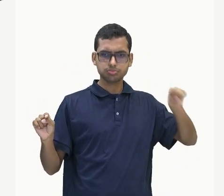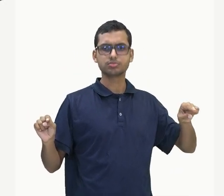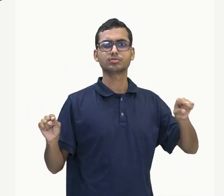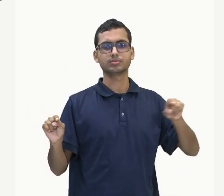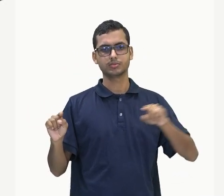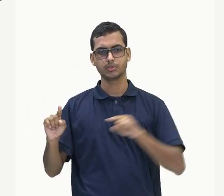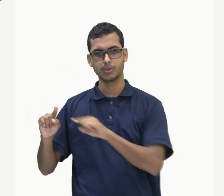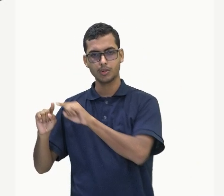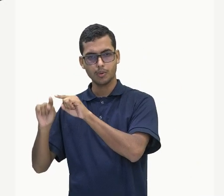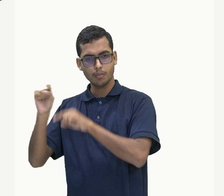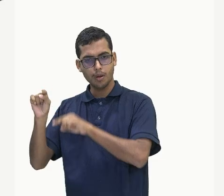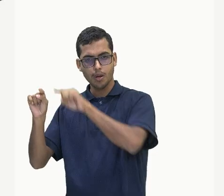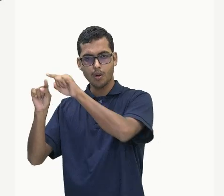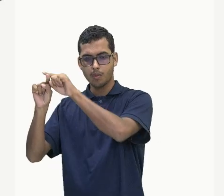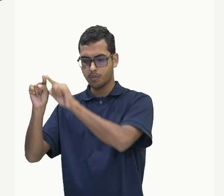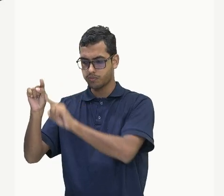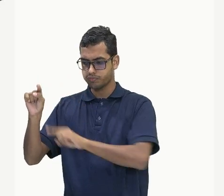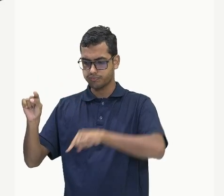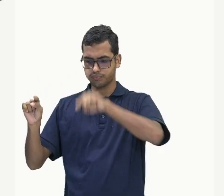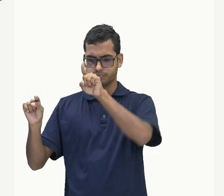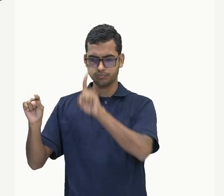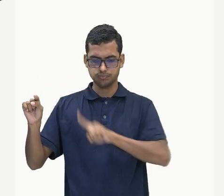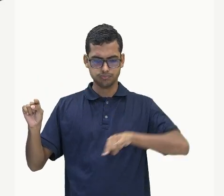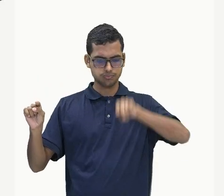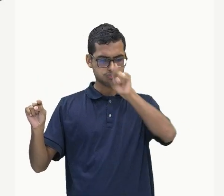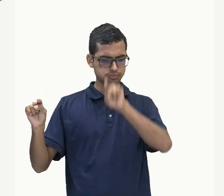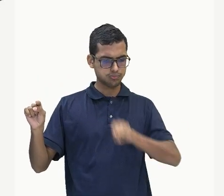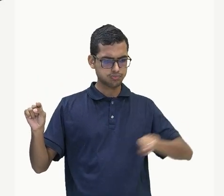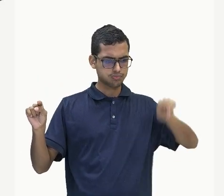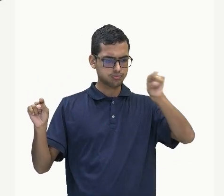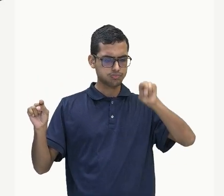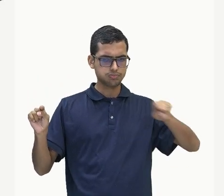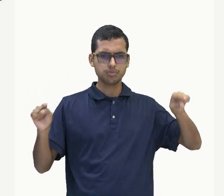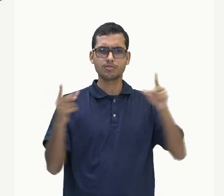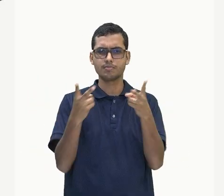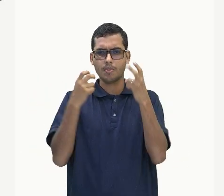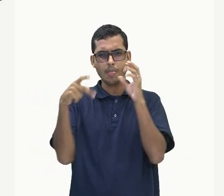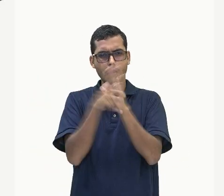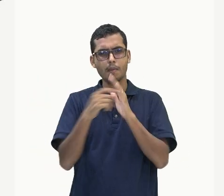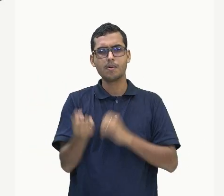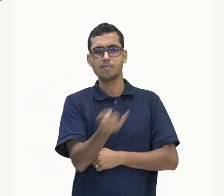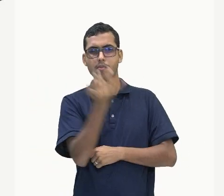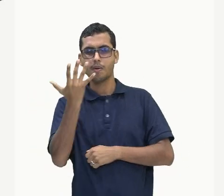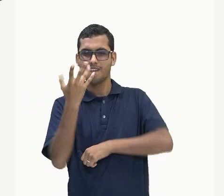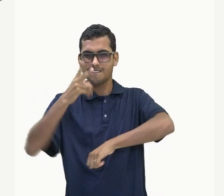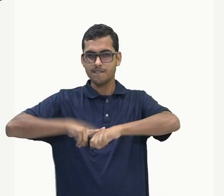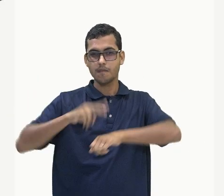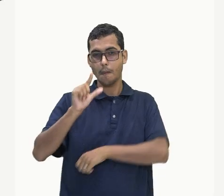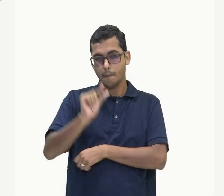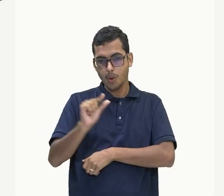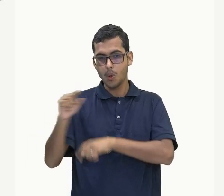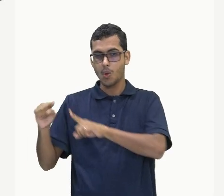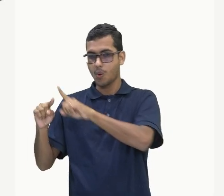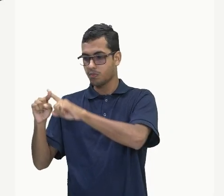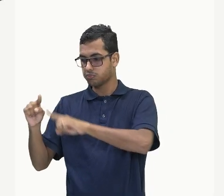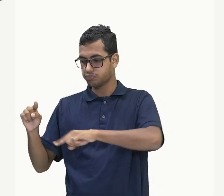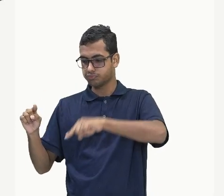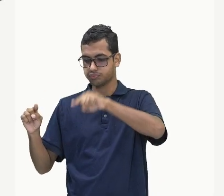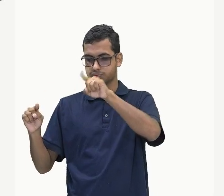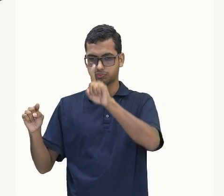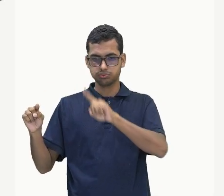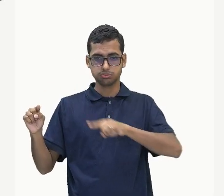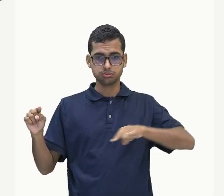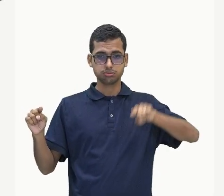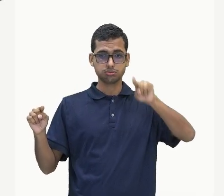Então, como ela se repete poucas vezes nesse intervalo de tempo, nós temos aqui uma onda de baixa frequência. Já